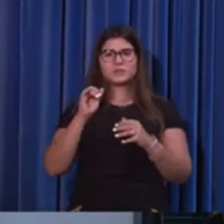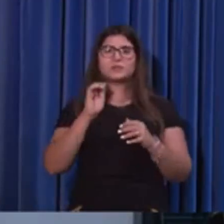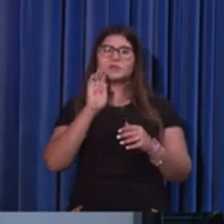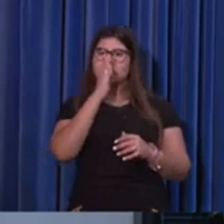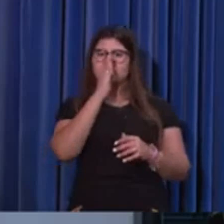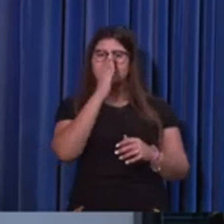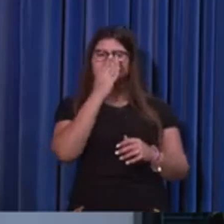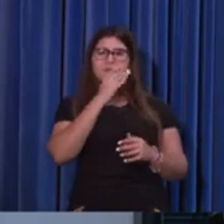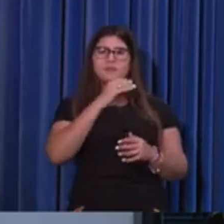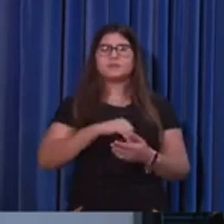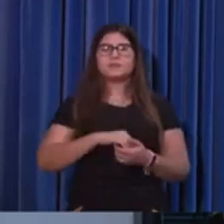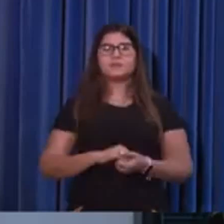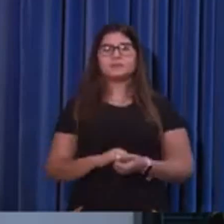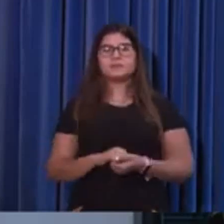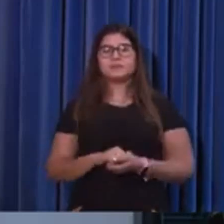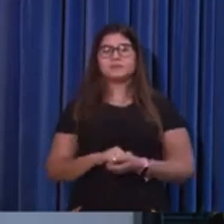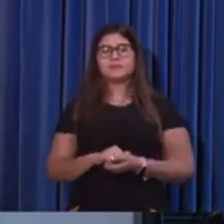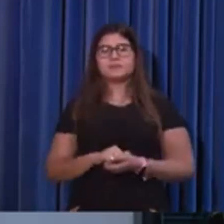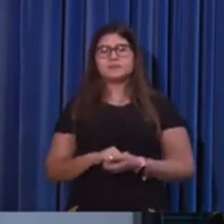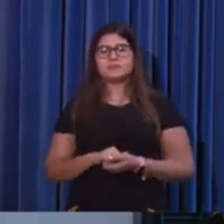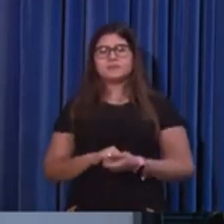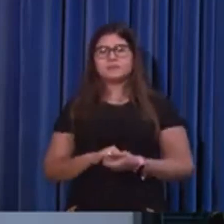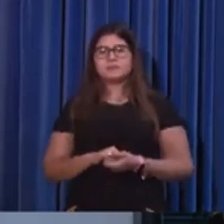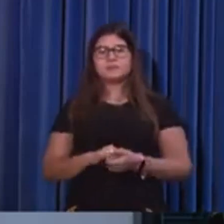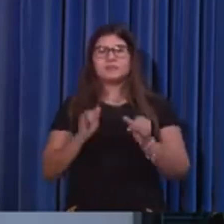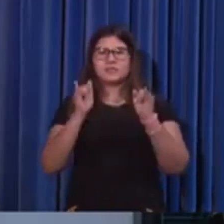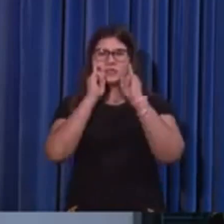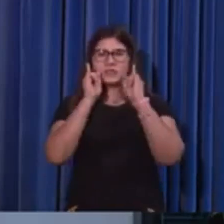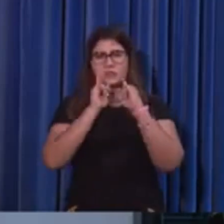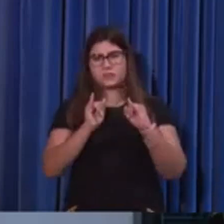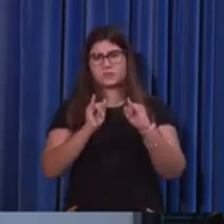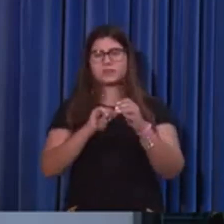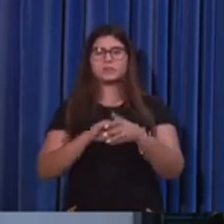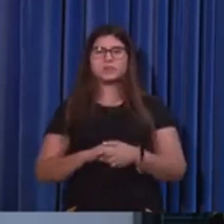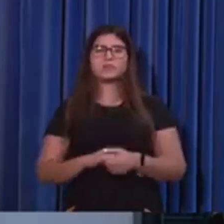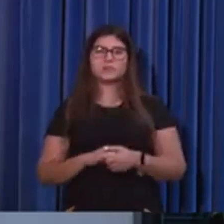expectativas, ele é virado para a parede. Você já viu isso?